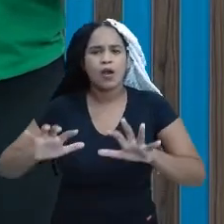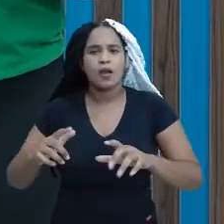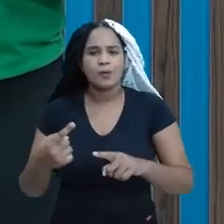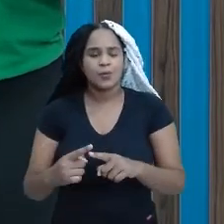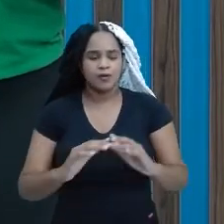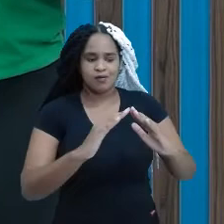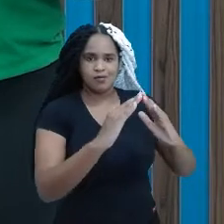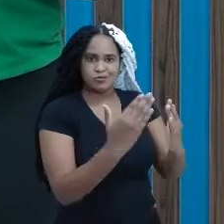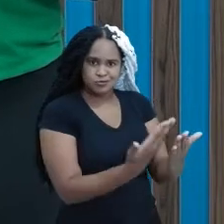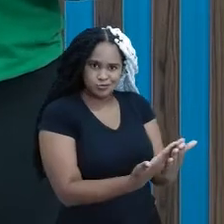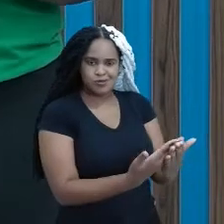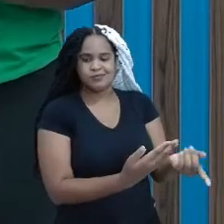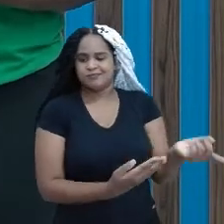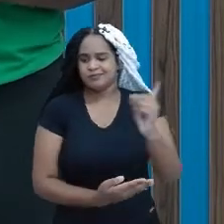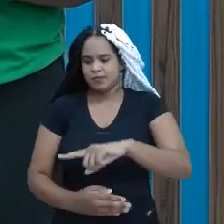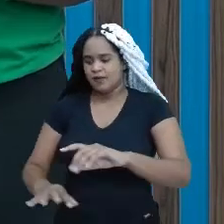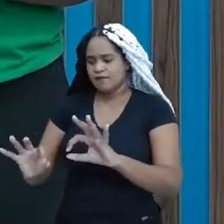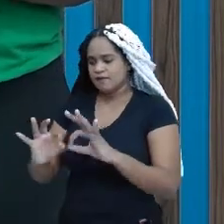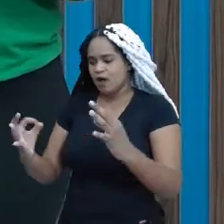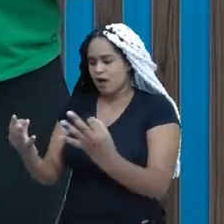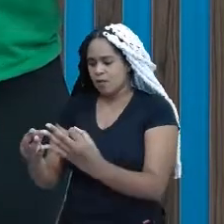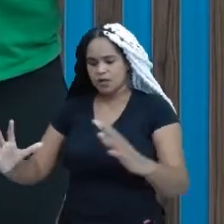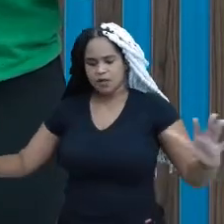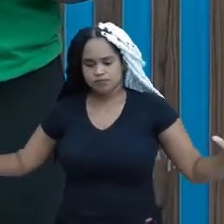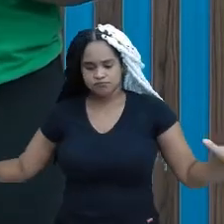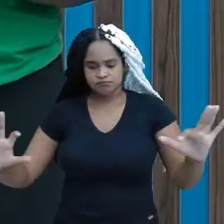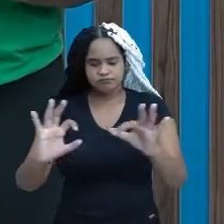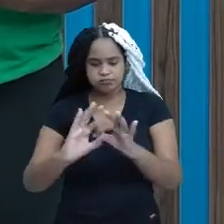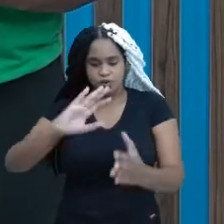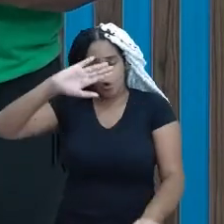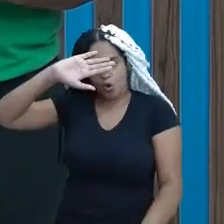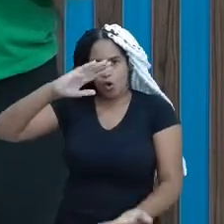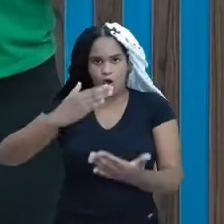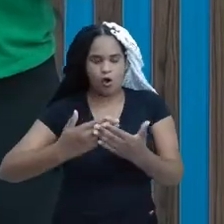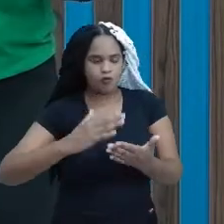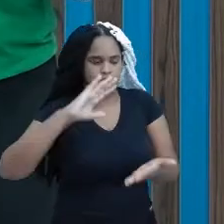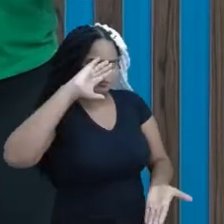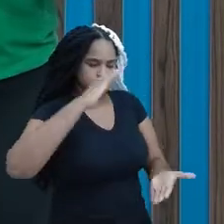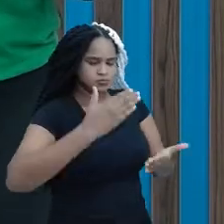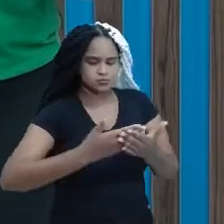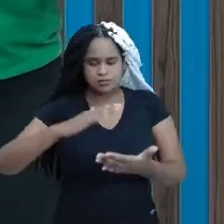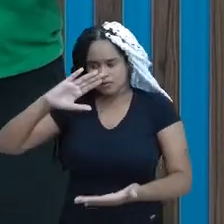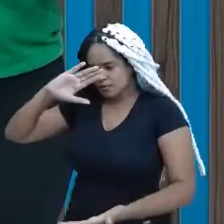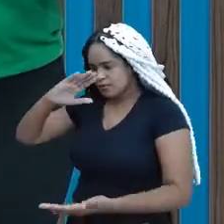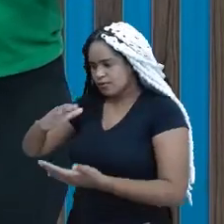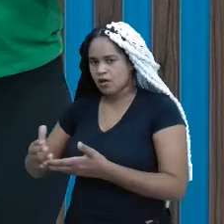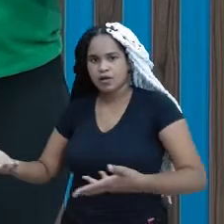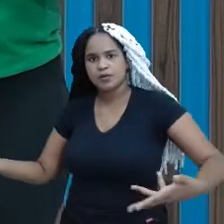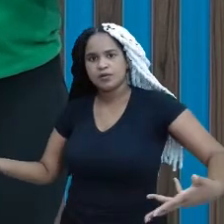e escola é uma relação de confiança, é uma relação de troca. Um está